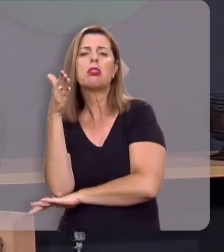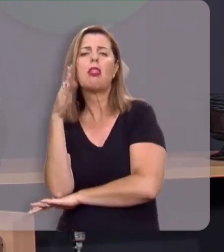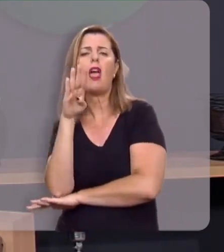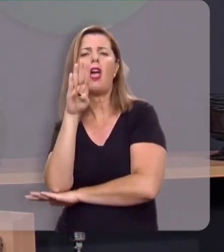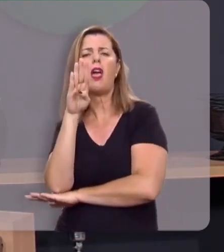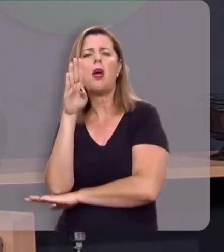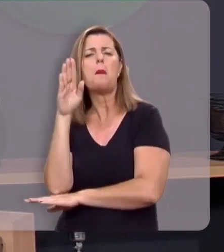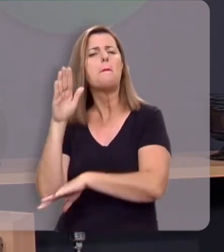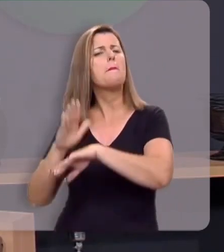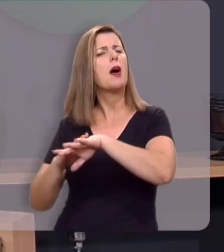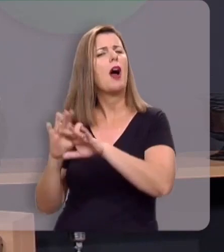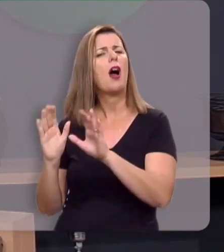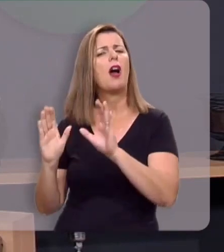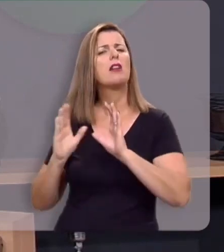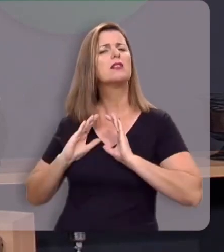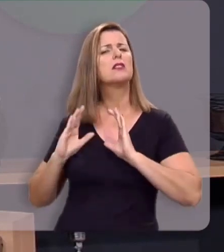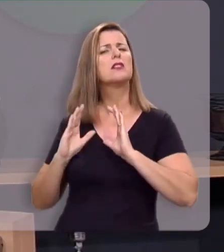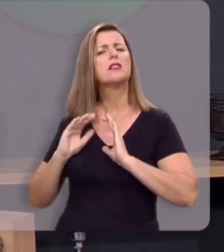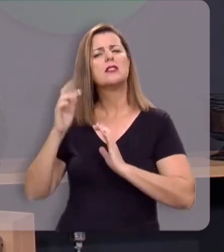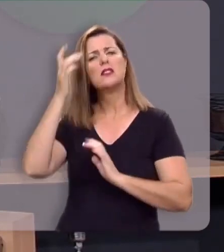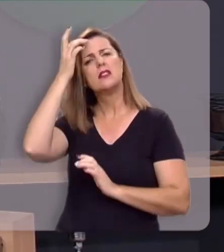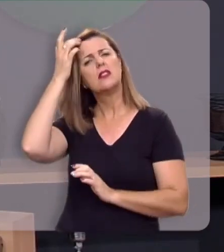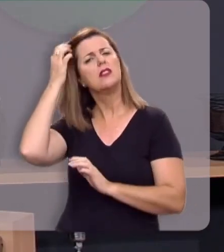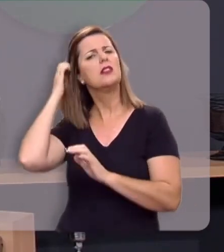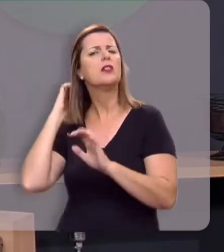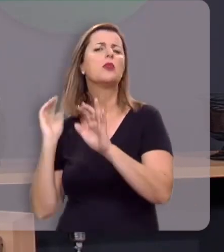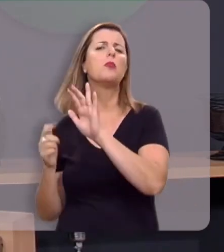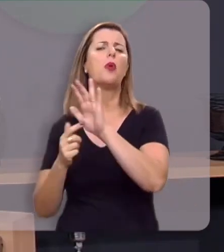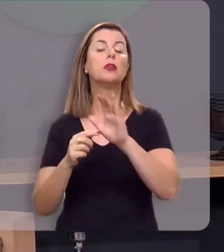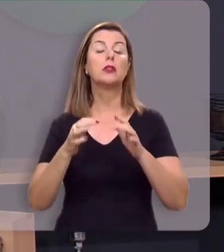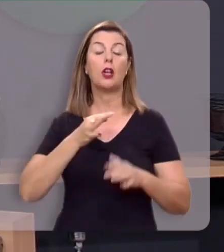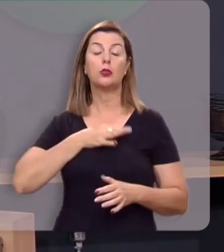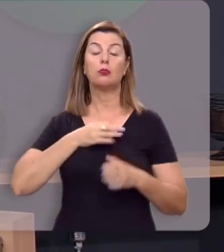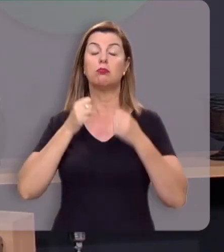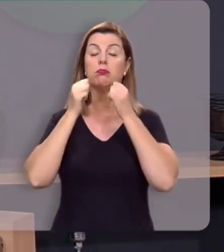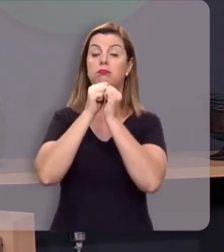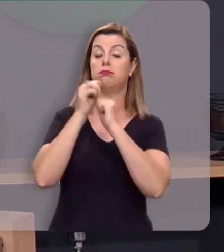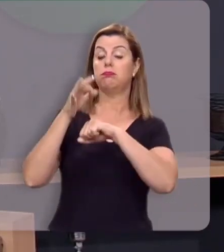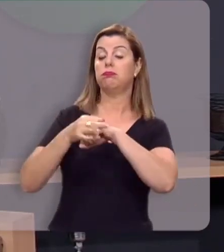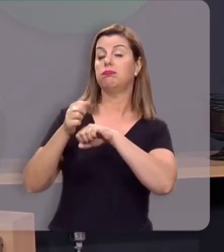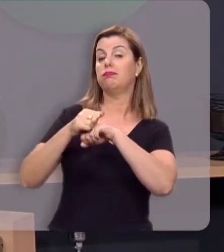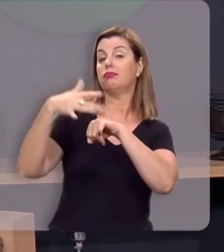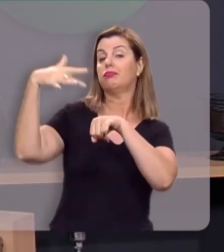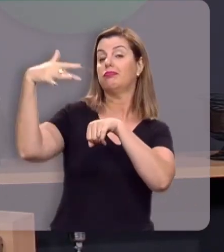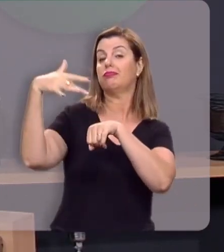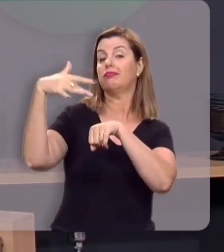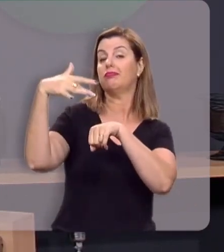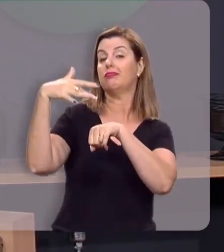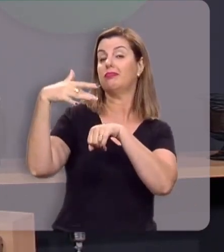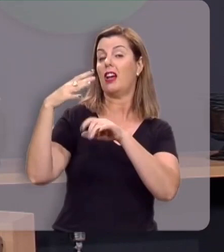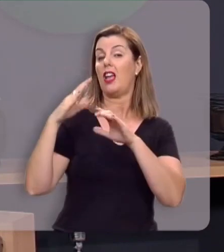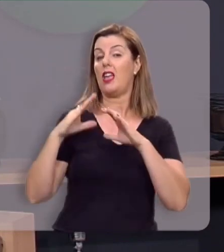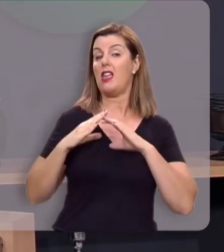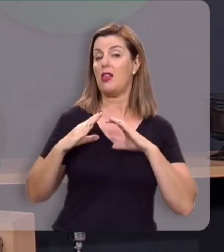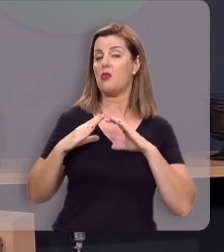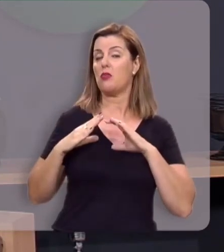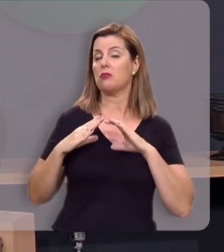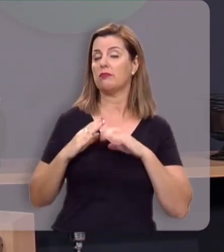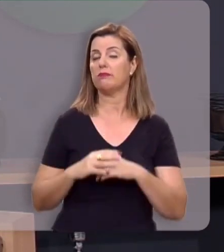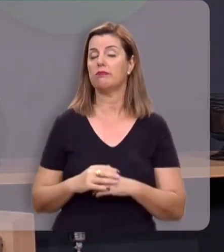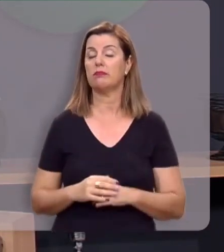hotéis mais requintados do mundo, ostentando suas joias ou ostentando a sua